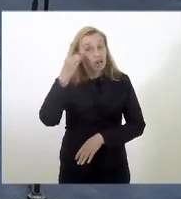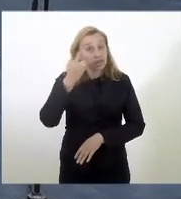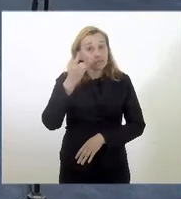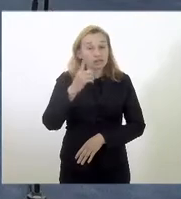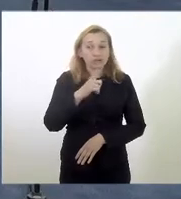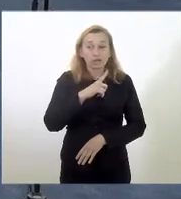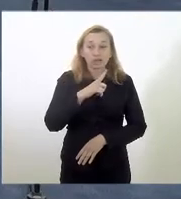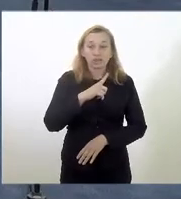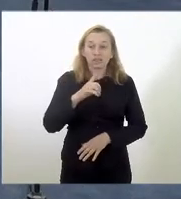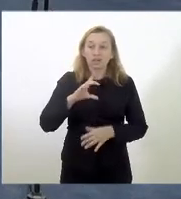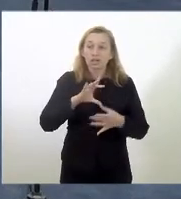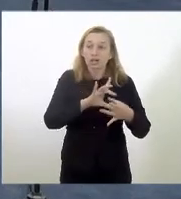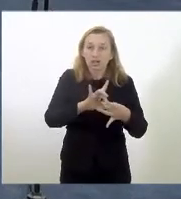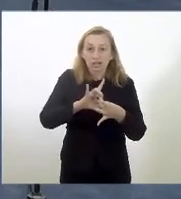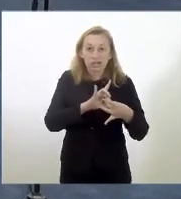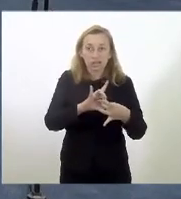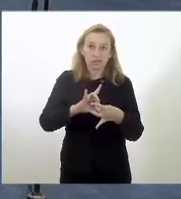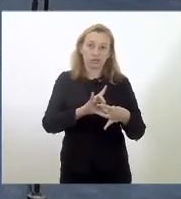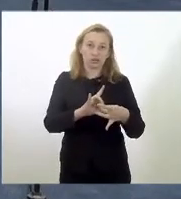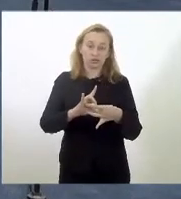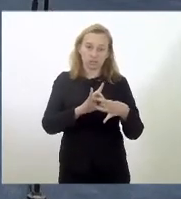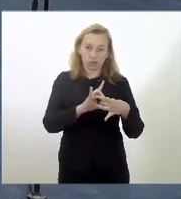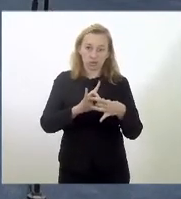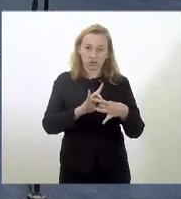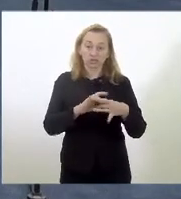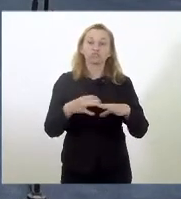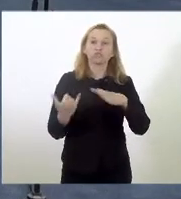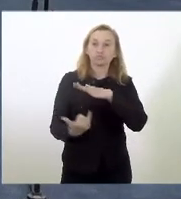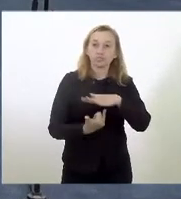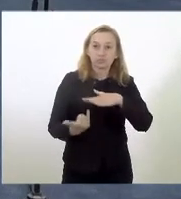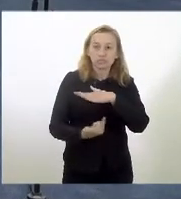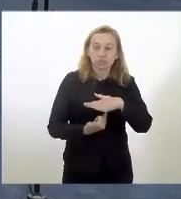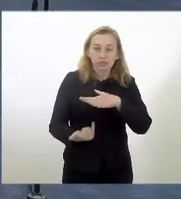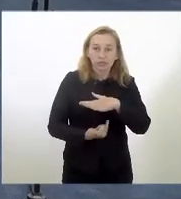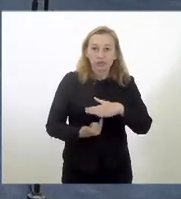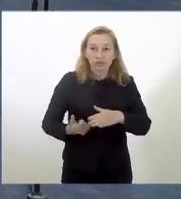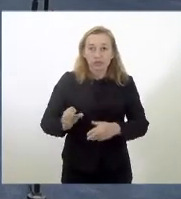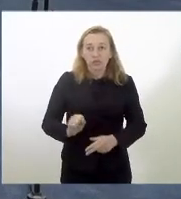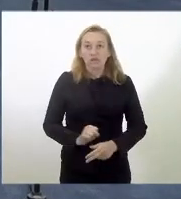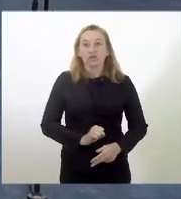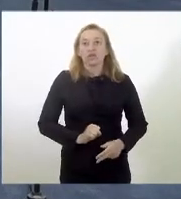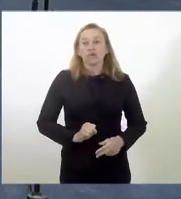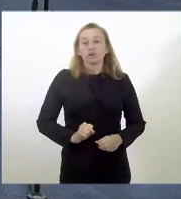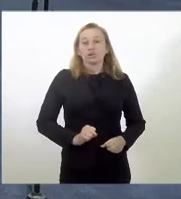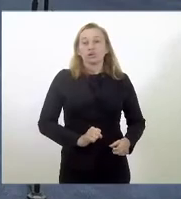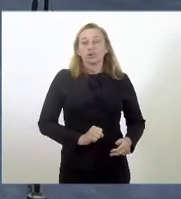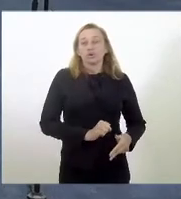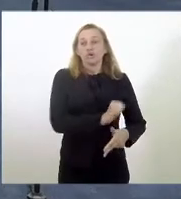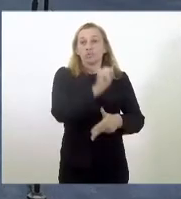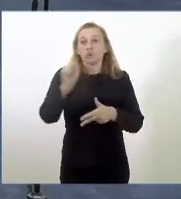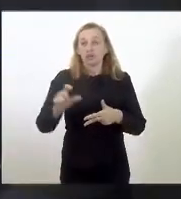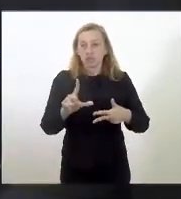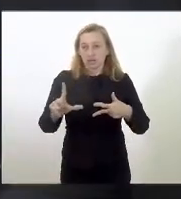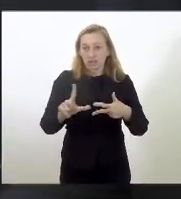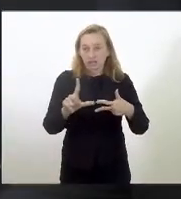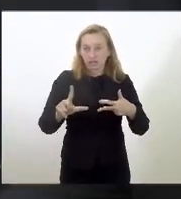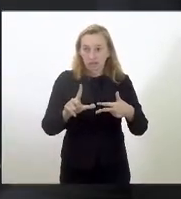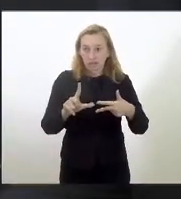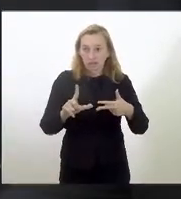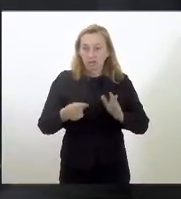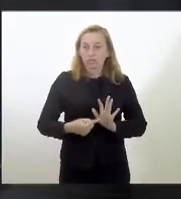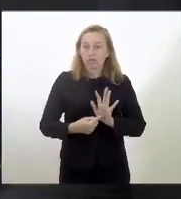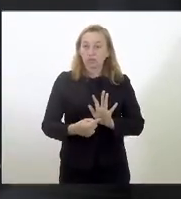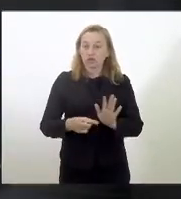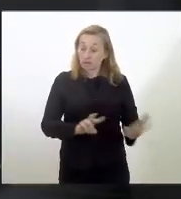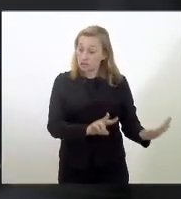em sintonia, em harmonia institucional com o Poder Legislativo. E um símbolo disso é que